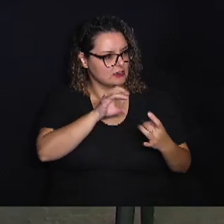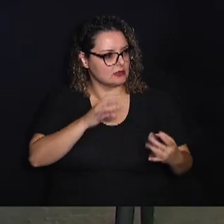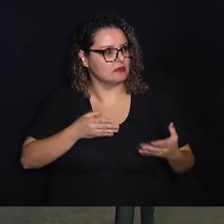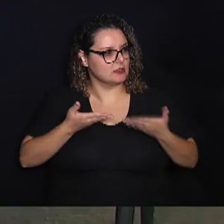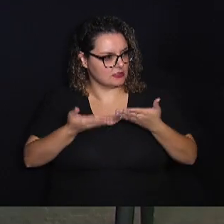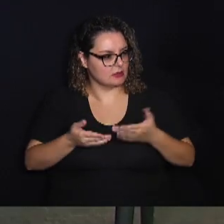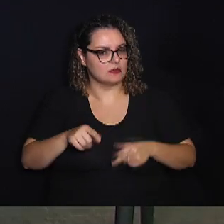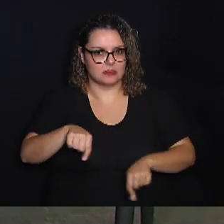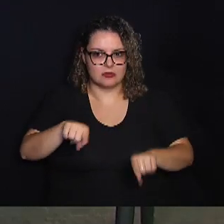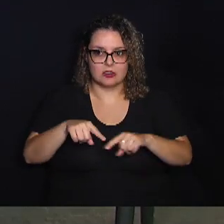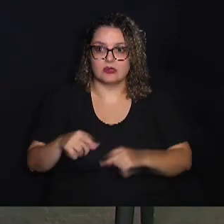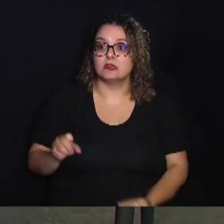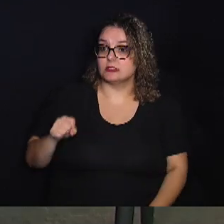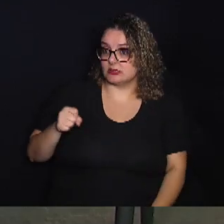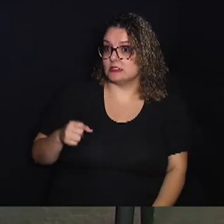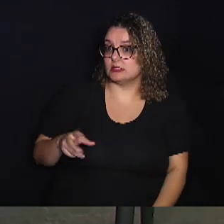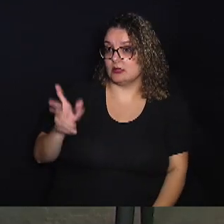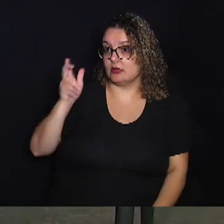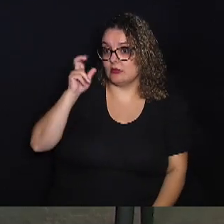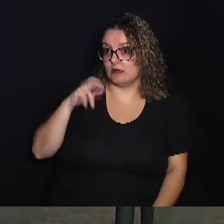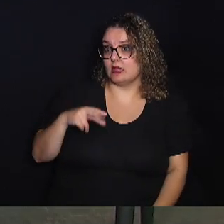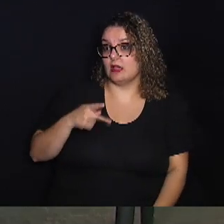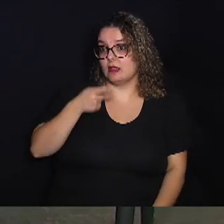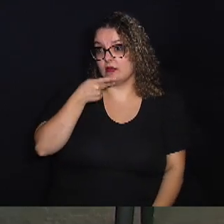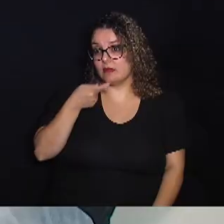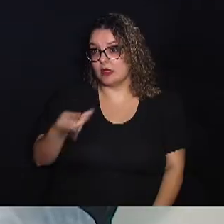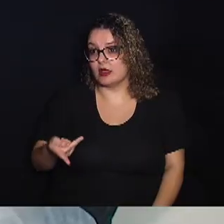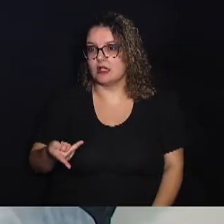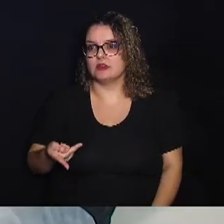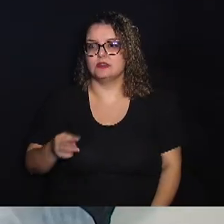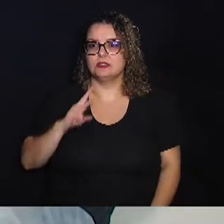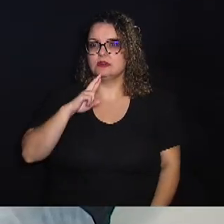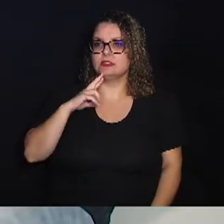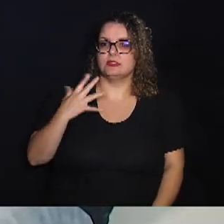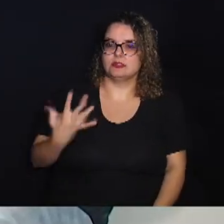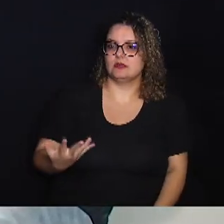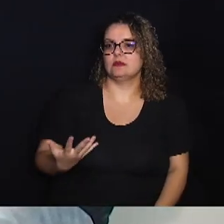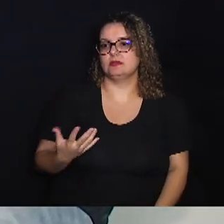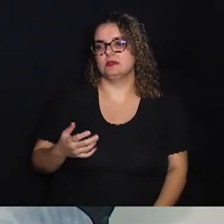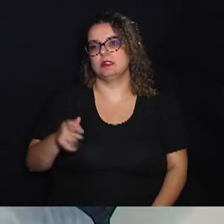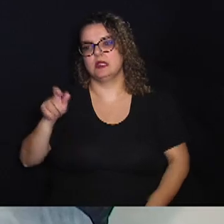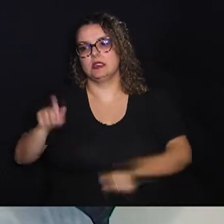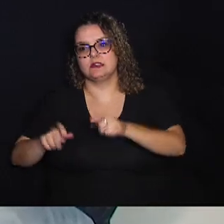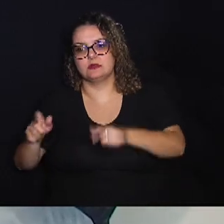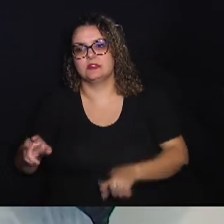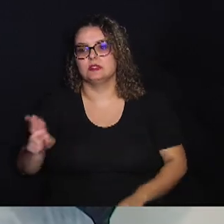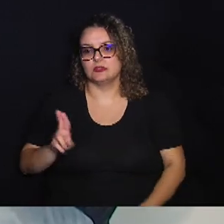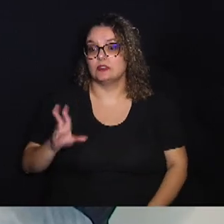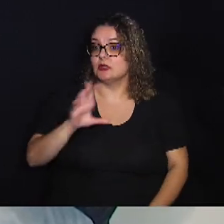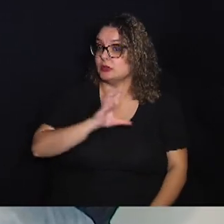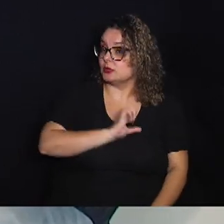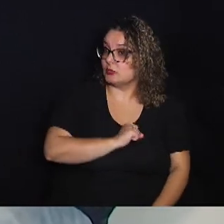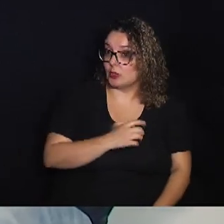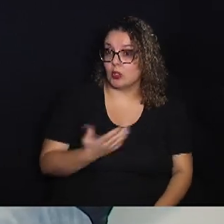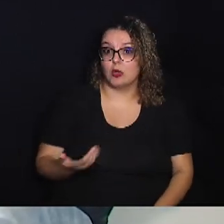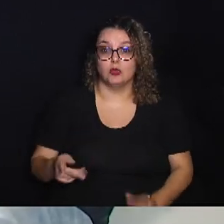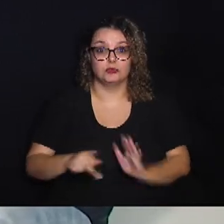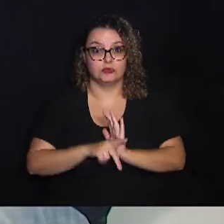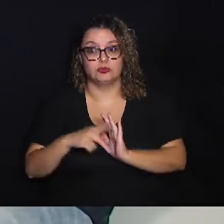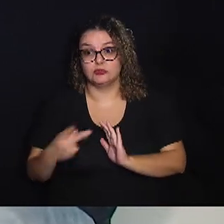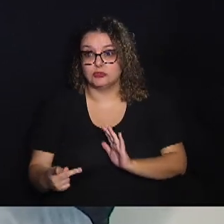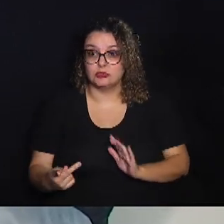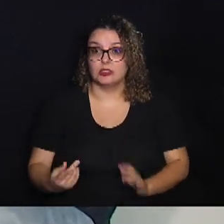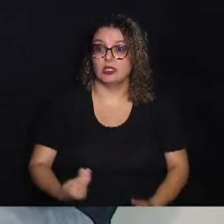vocês? Sim. Ouvi o relato deles, né, de resultados, né, essa questão do usuário que gosta de estar aqui, que mudou